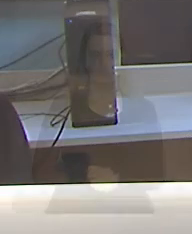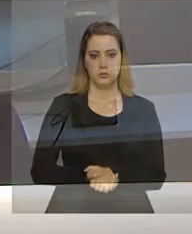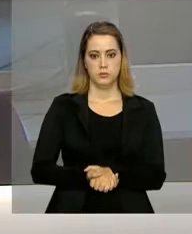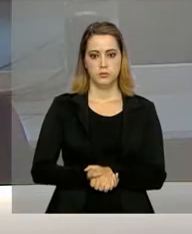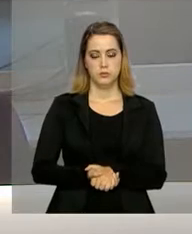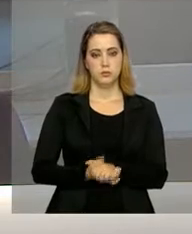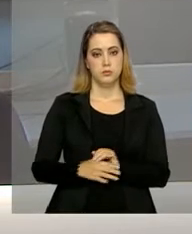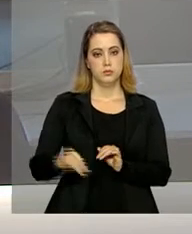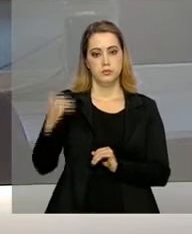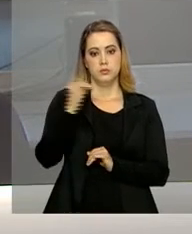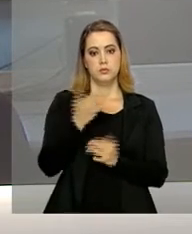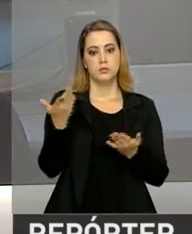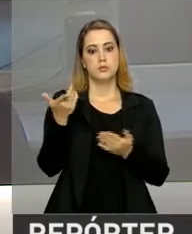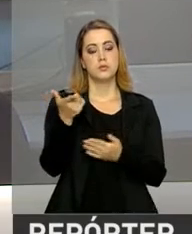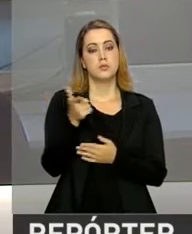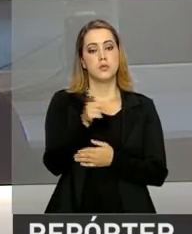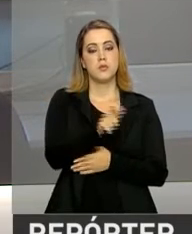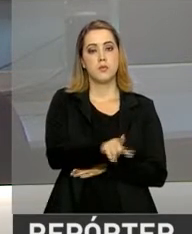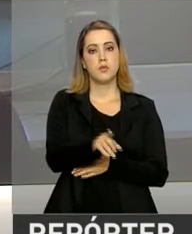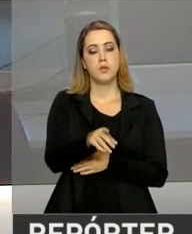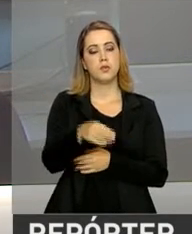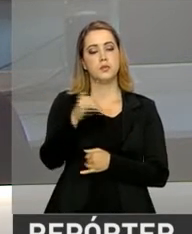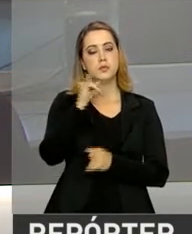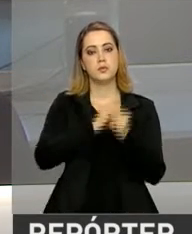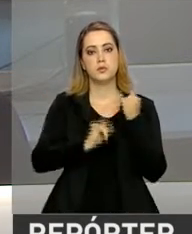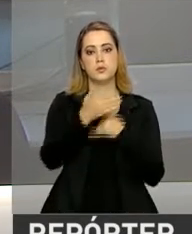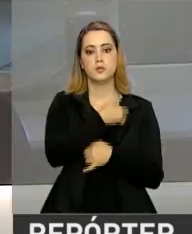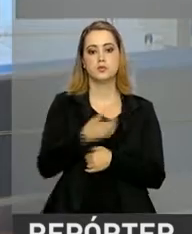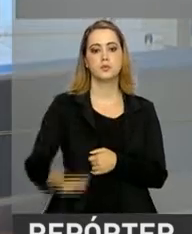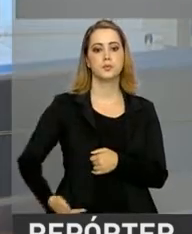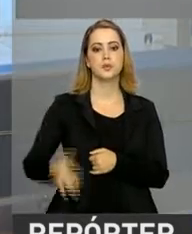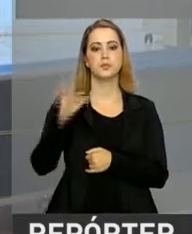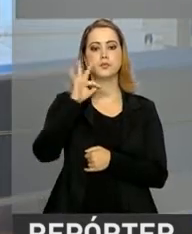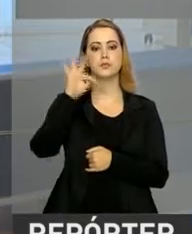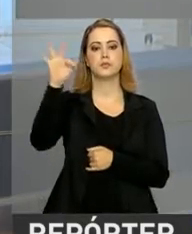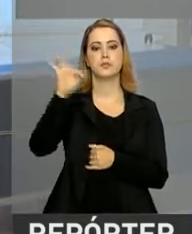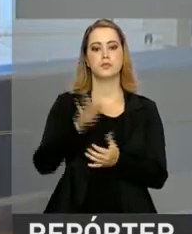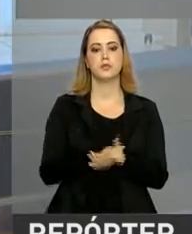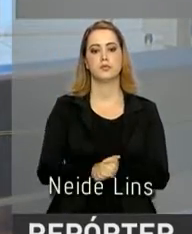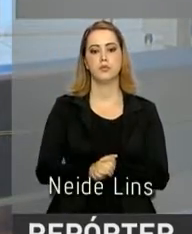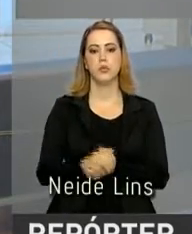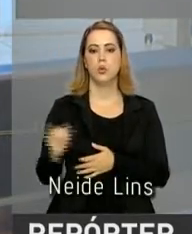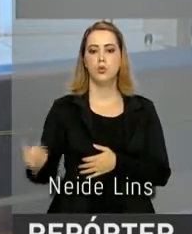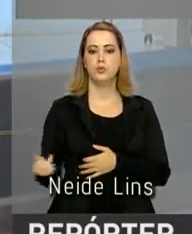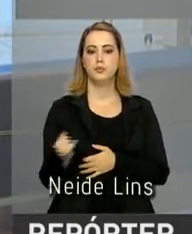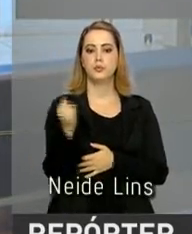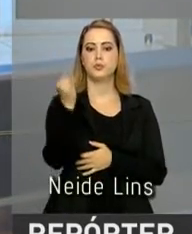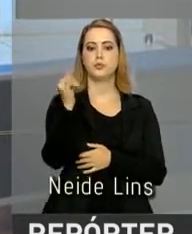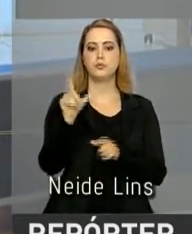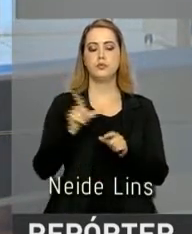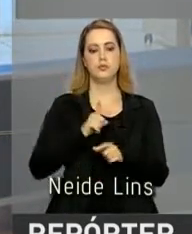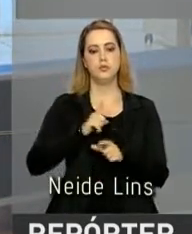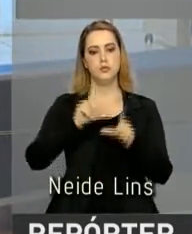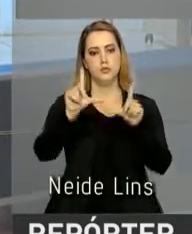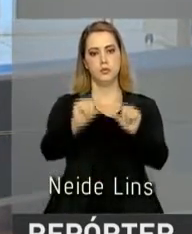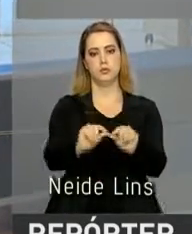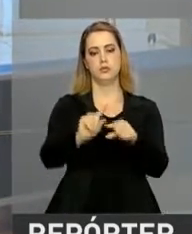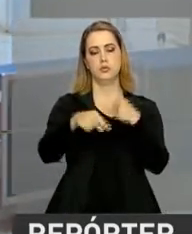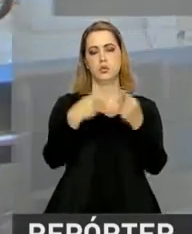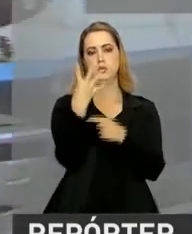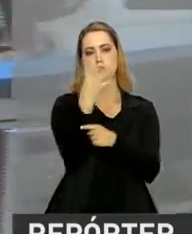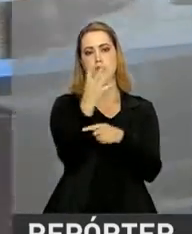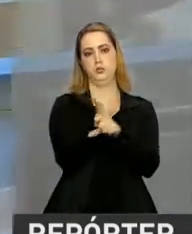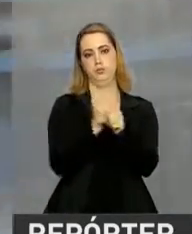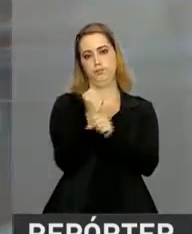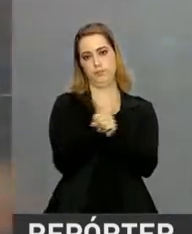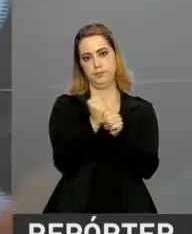olá estamos de volta com as notícias do governo federal a taxa básica de juros têm redução após quatro anos e ao